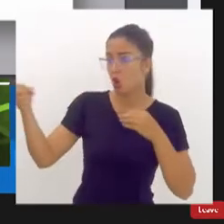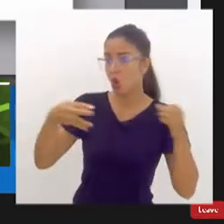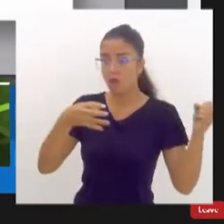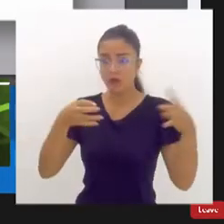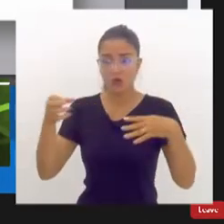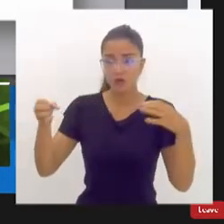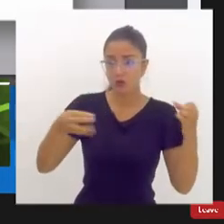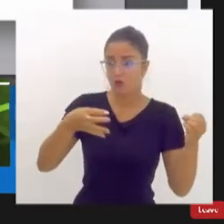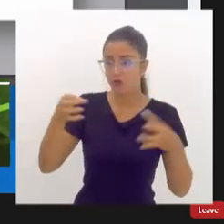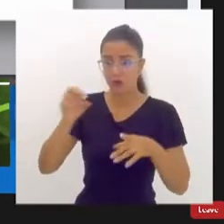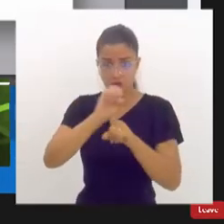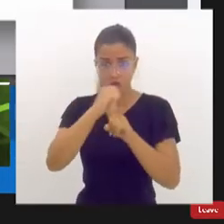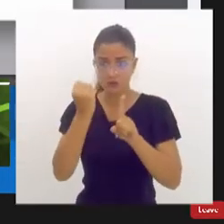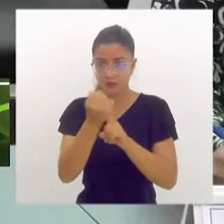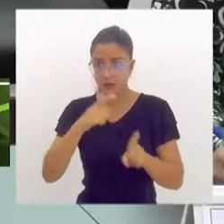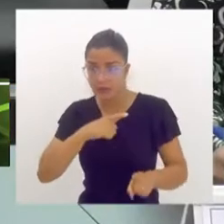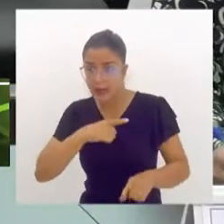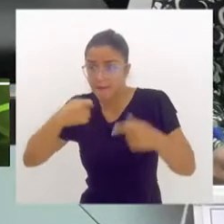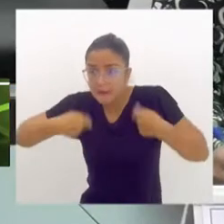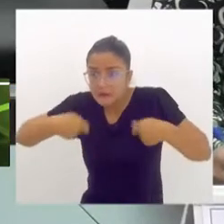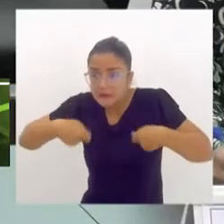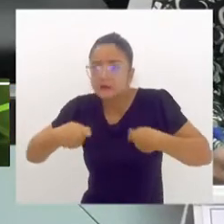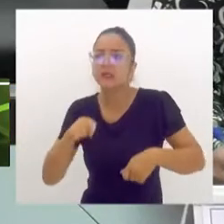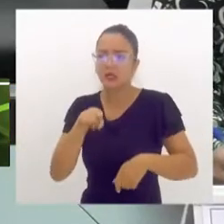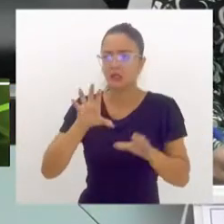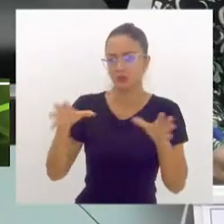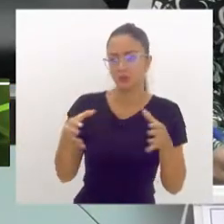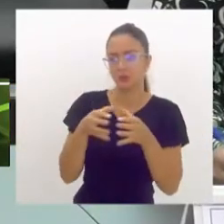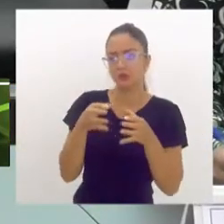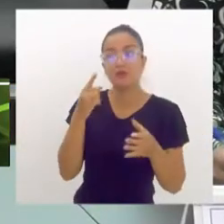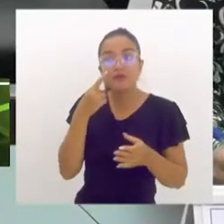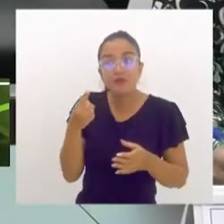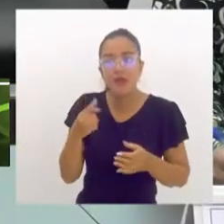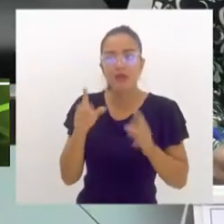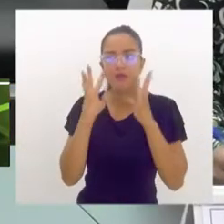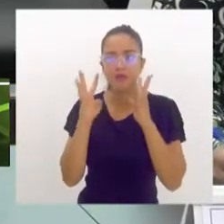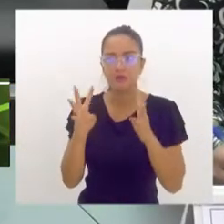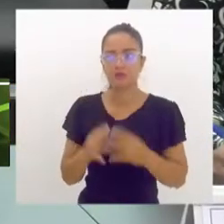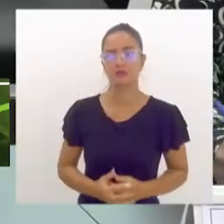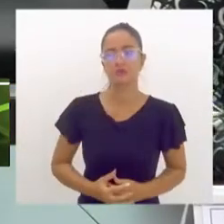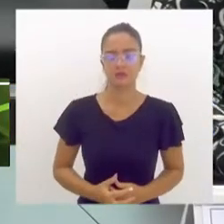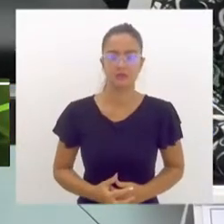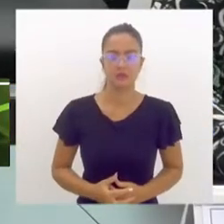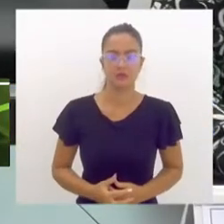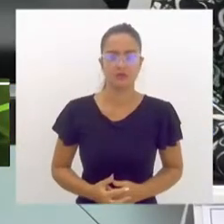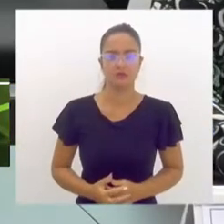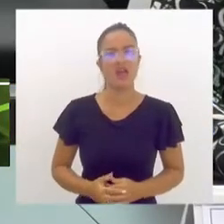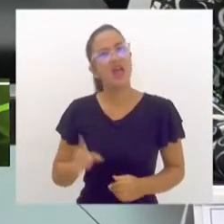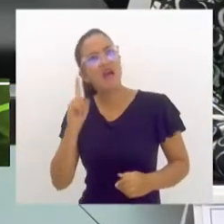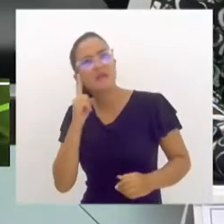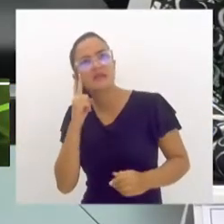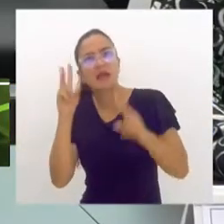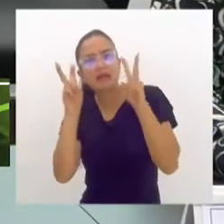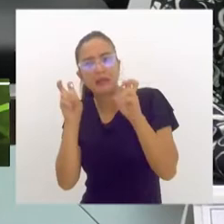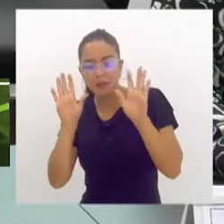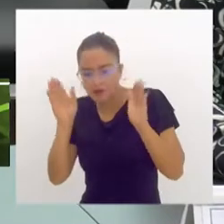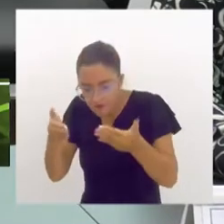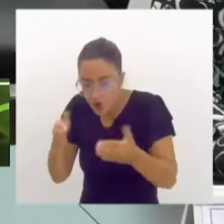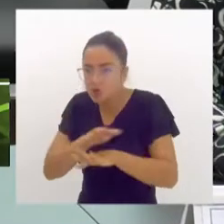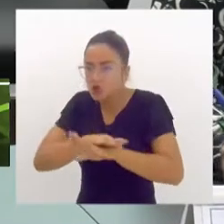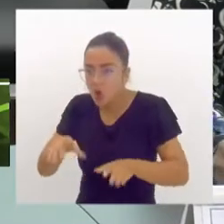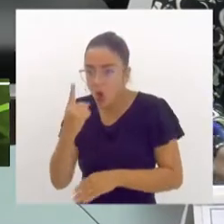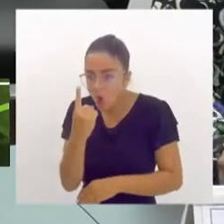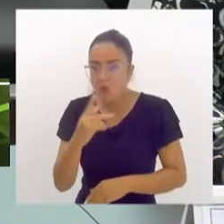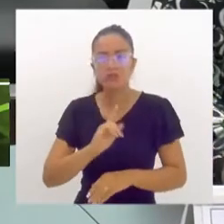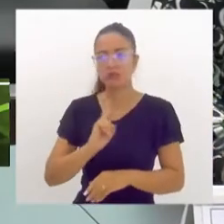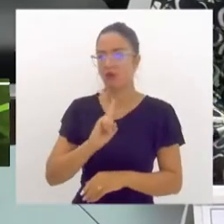apresentam na sociedade. Essa comissão, ela não tem se fechado em um só assunto, tanto que no ano